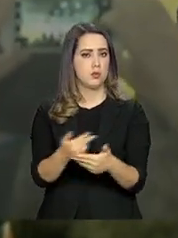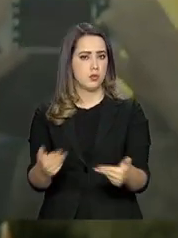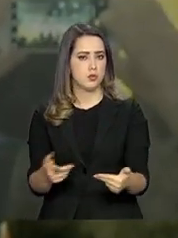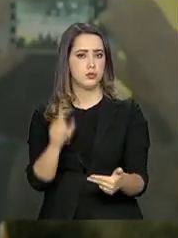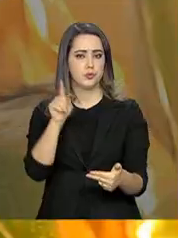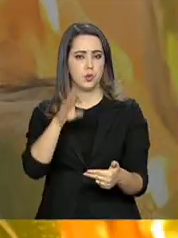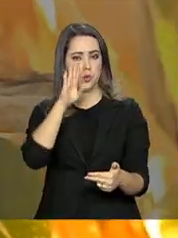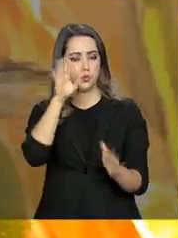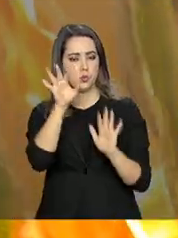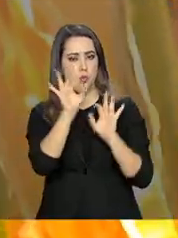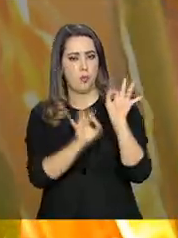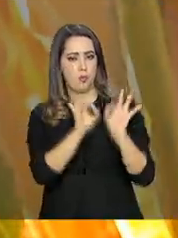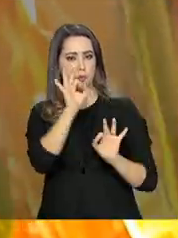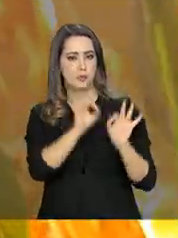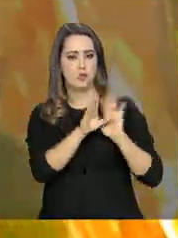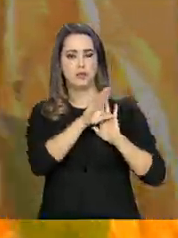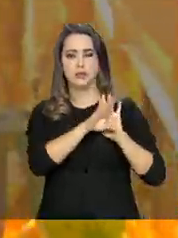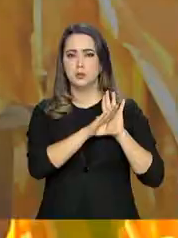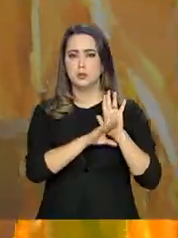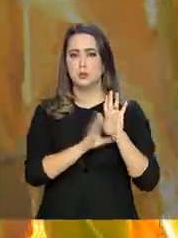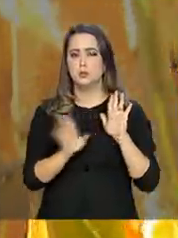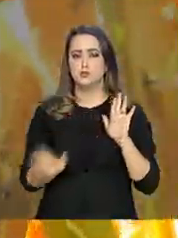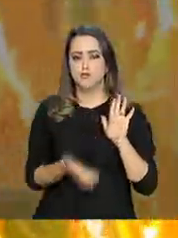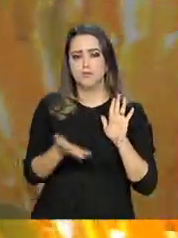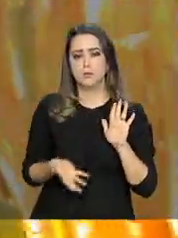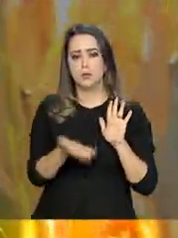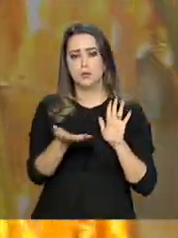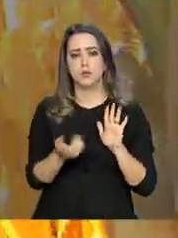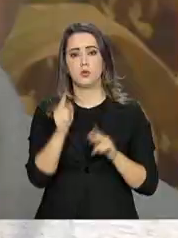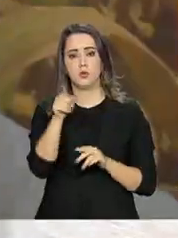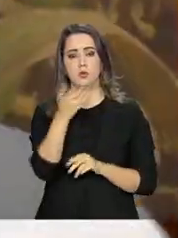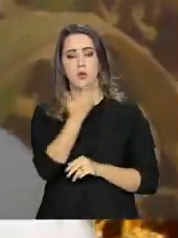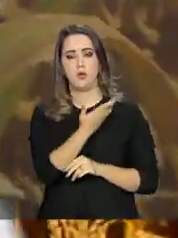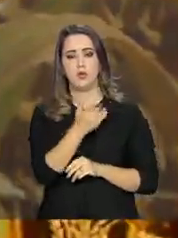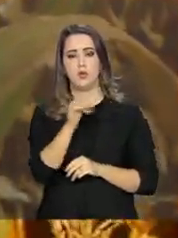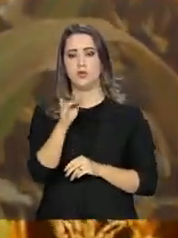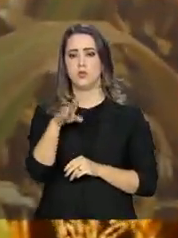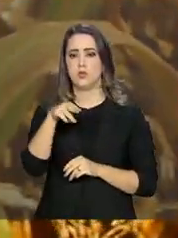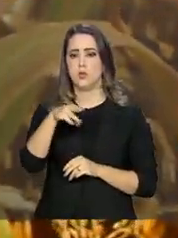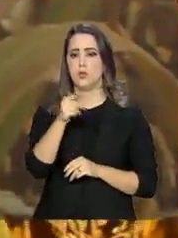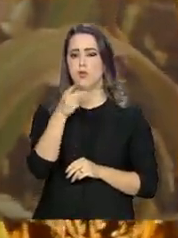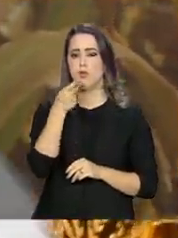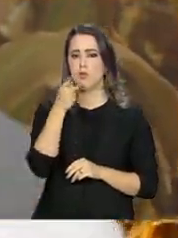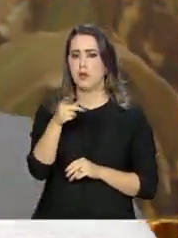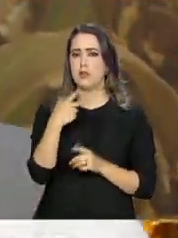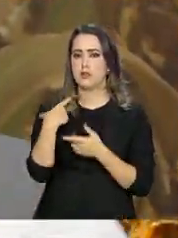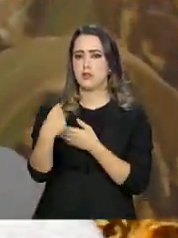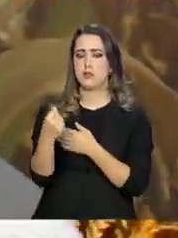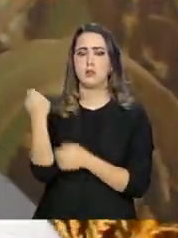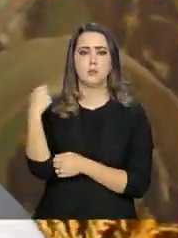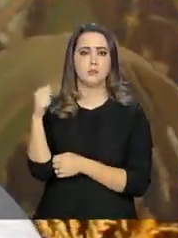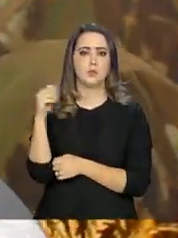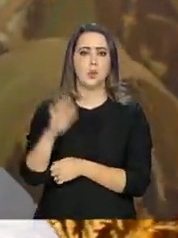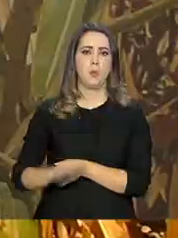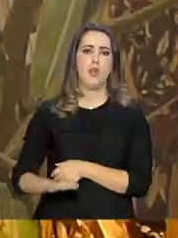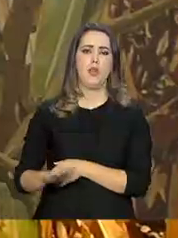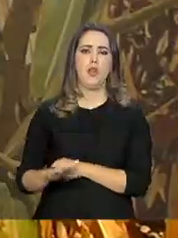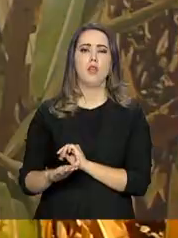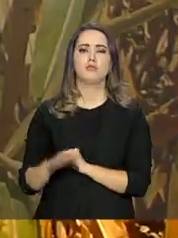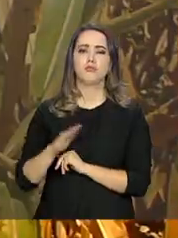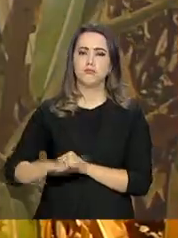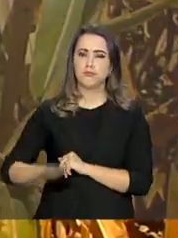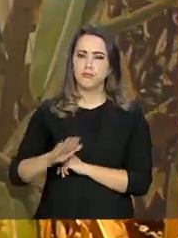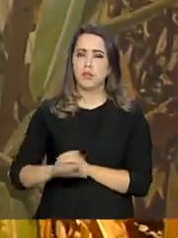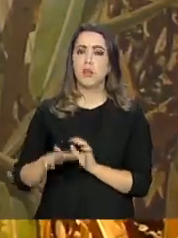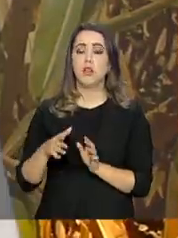plano é a principal fonte de incentivo a produtores como seu gilmar ele conta que saiu do rio grande do sul ainda pequeno e com o